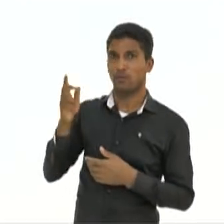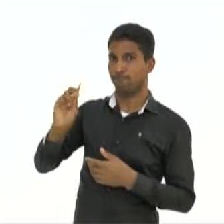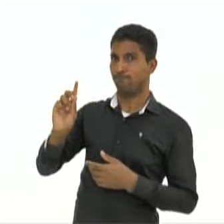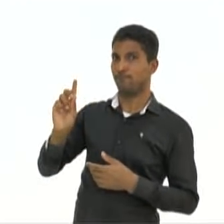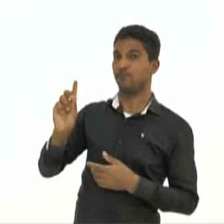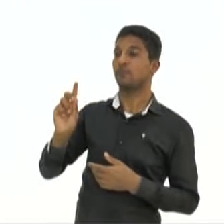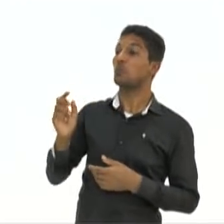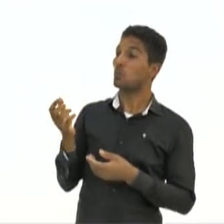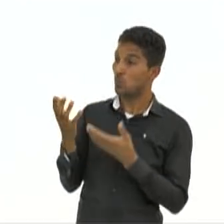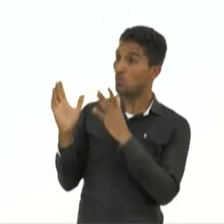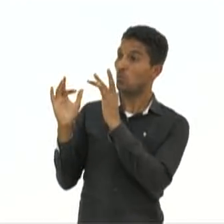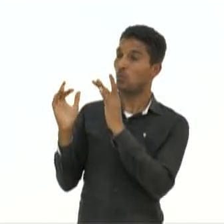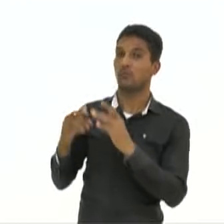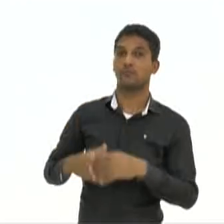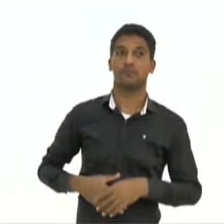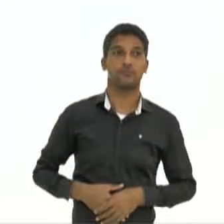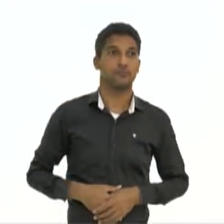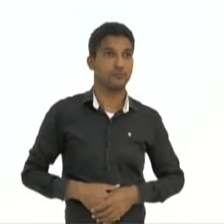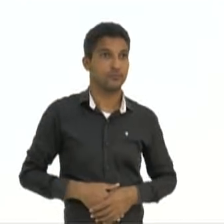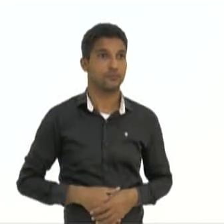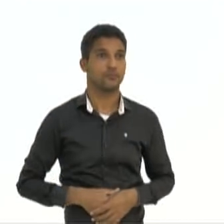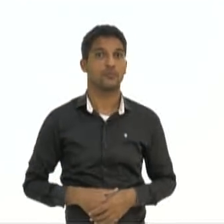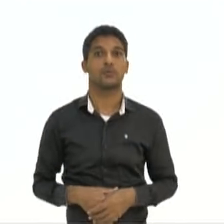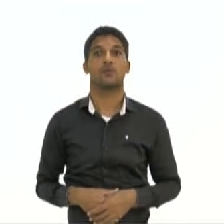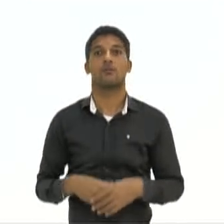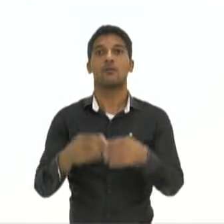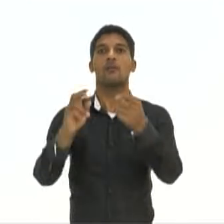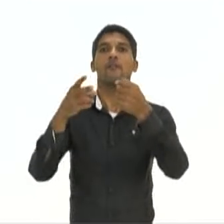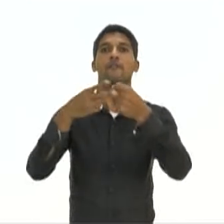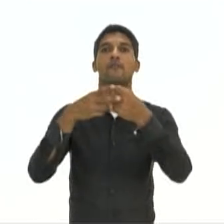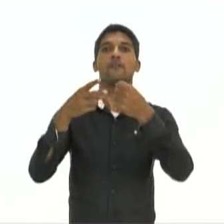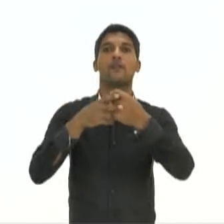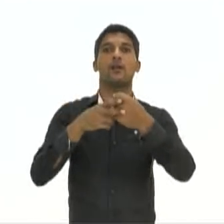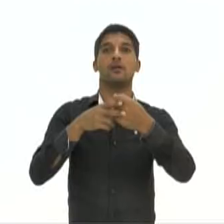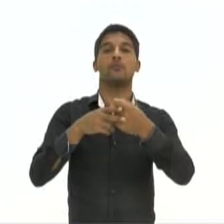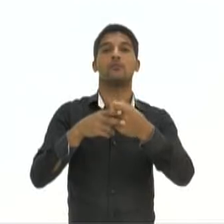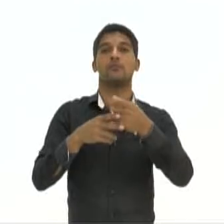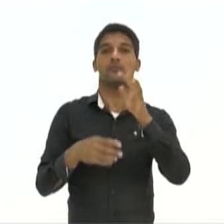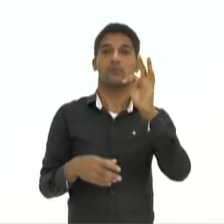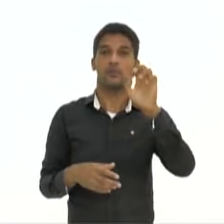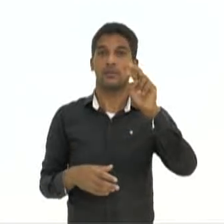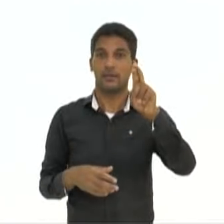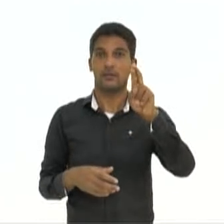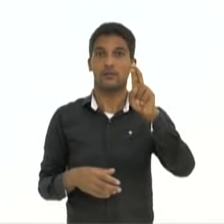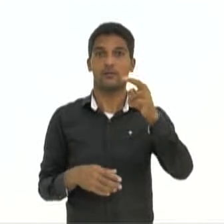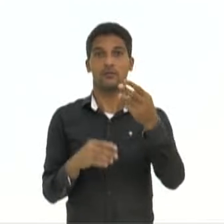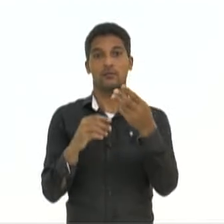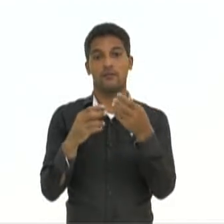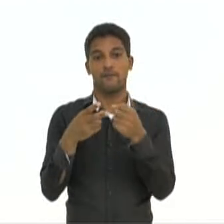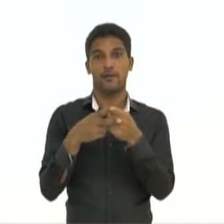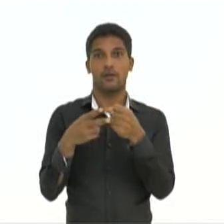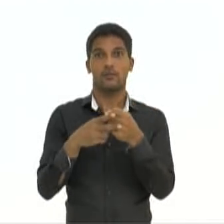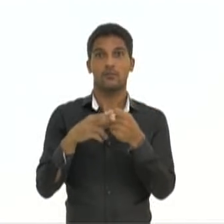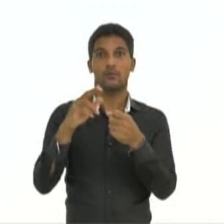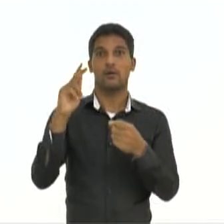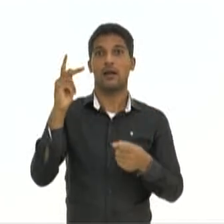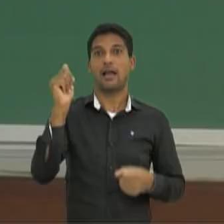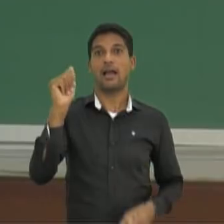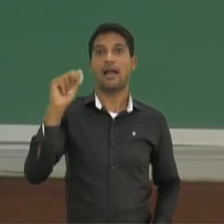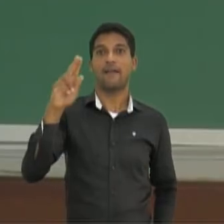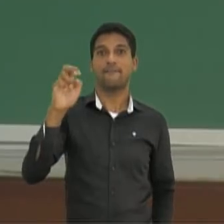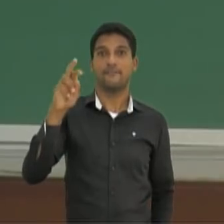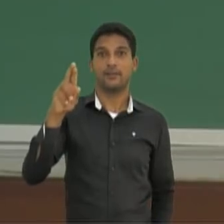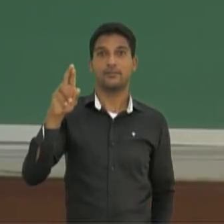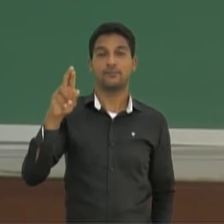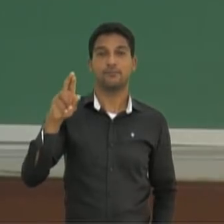os verbos ser, estar, ter e haver podem ser considerados verbos auxiliares do verbo principal. Exemplo: eu estou